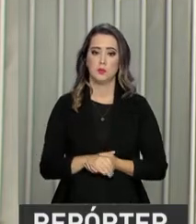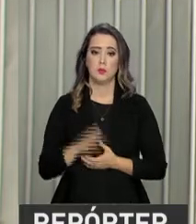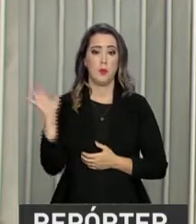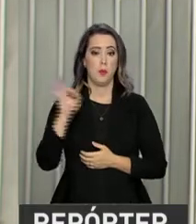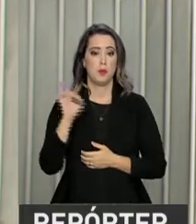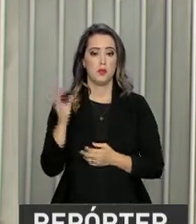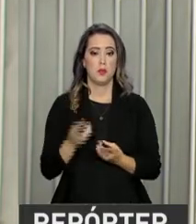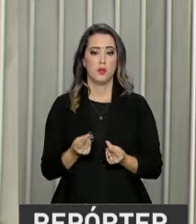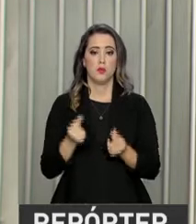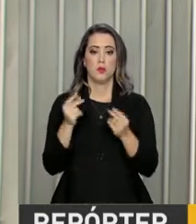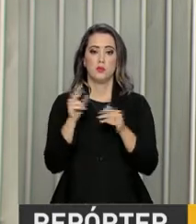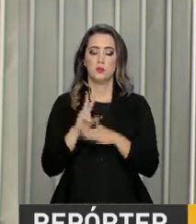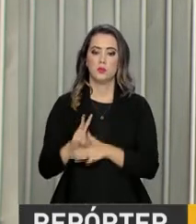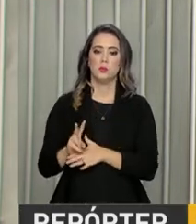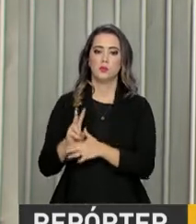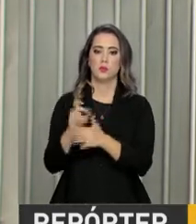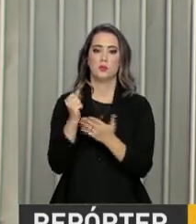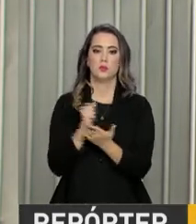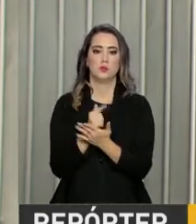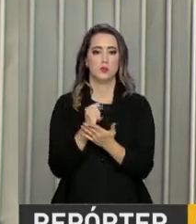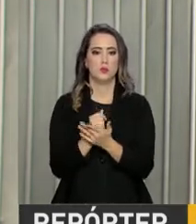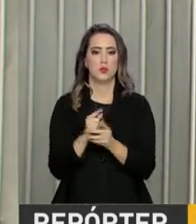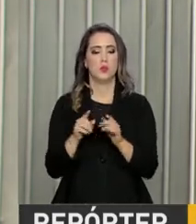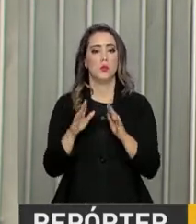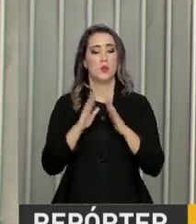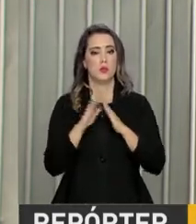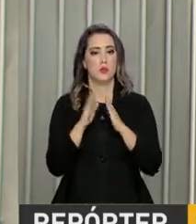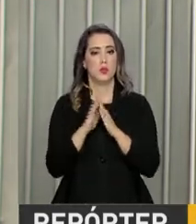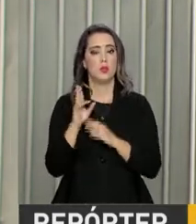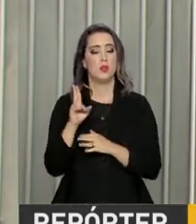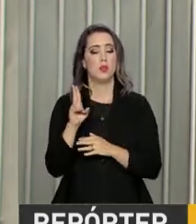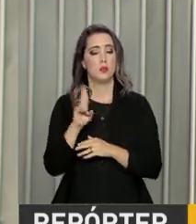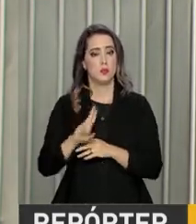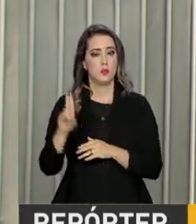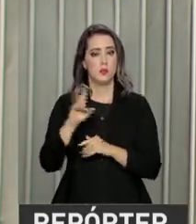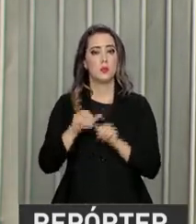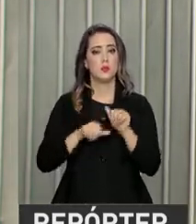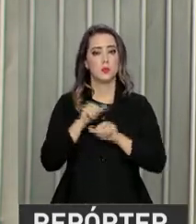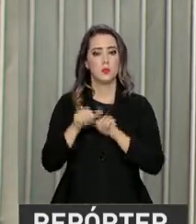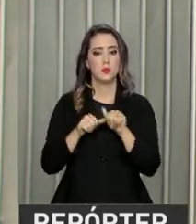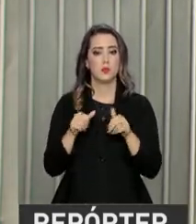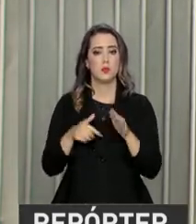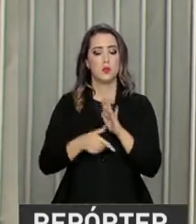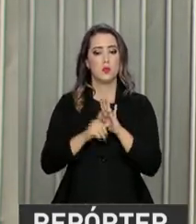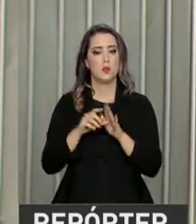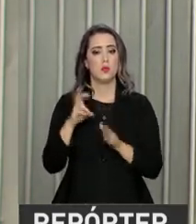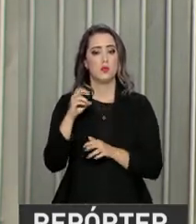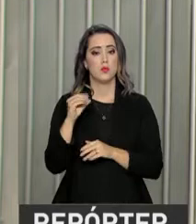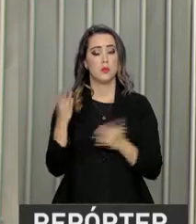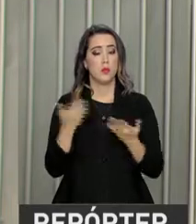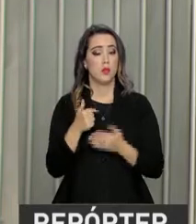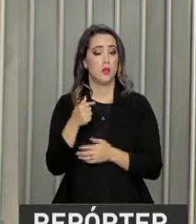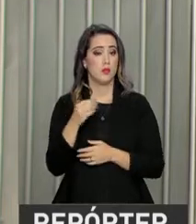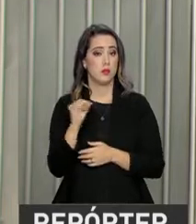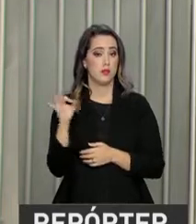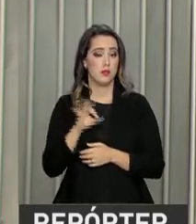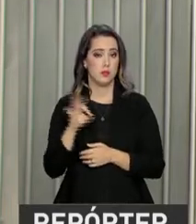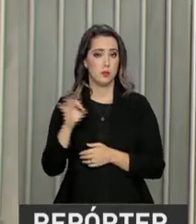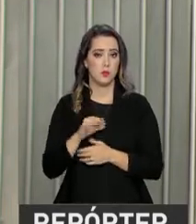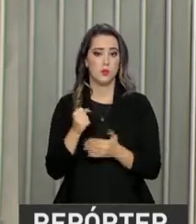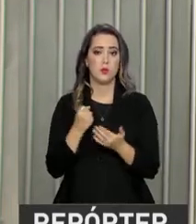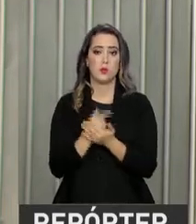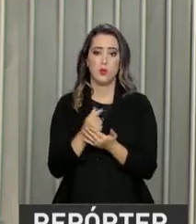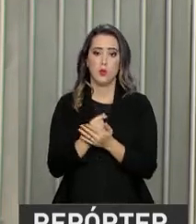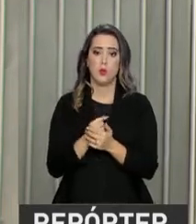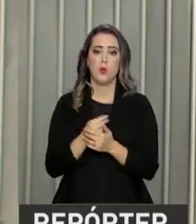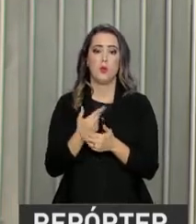do valor de financiamento na compra de um imóvel usado também mudou subiu de 50 para 70 por cento já no caso de imóveis